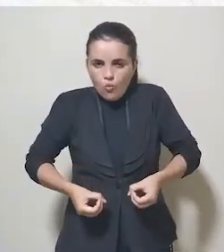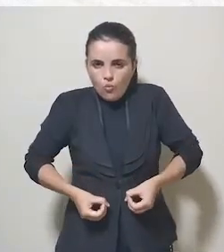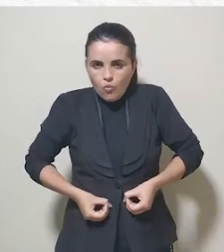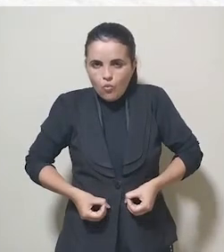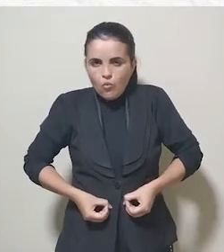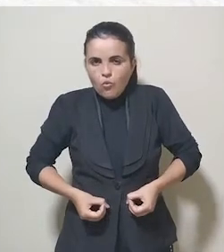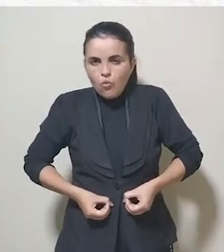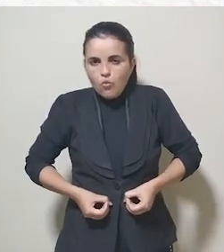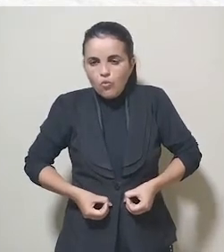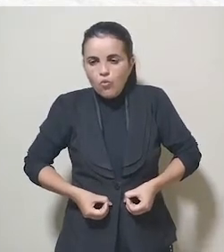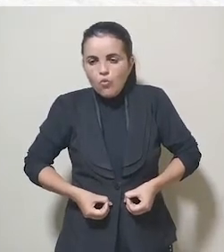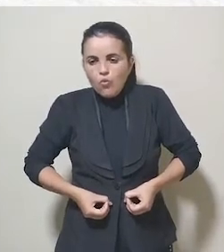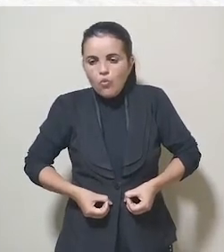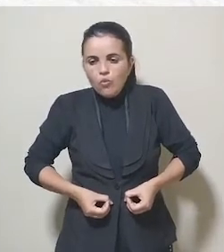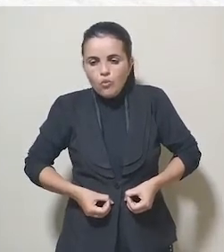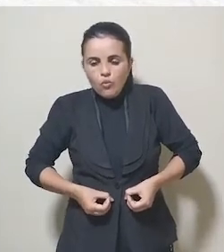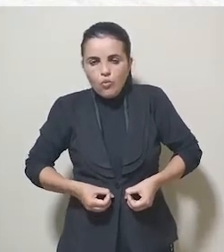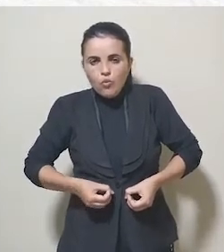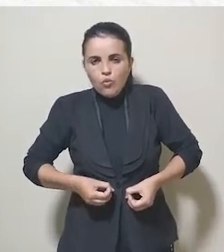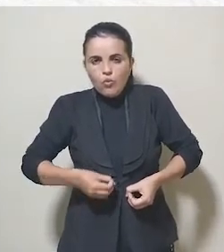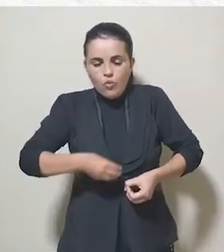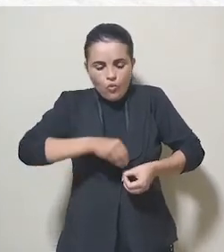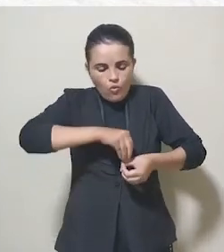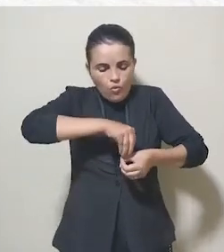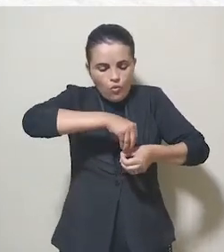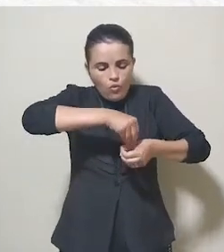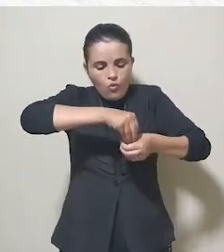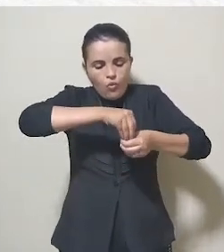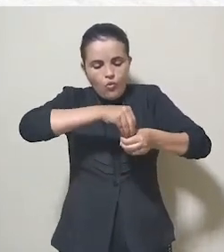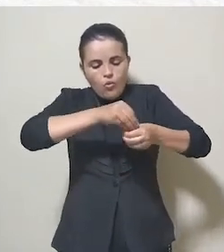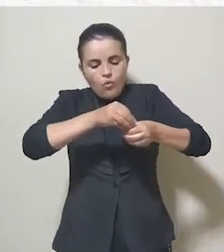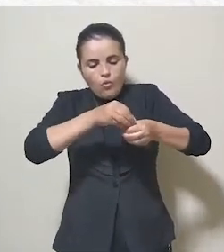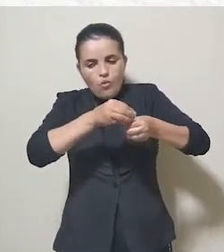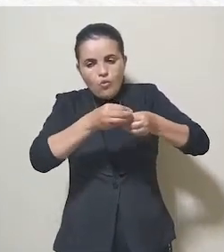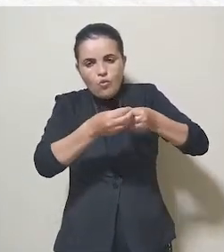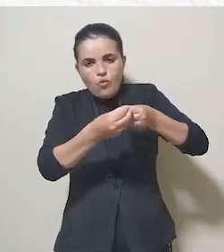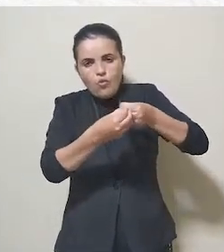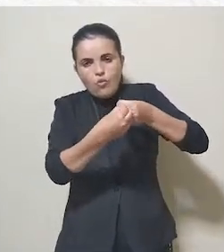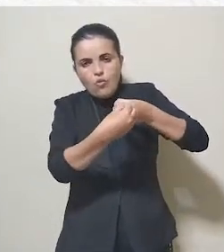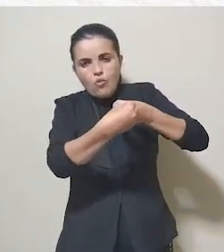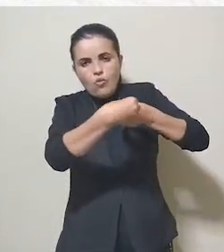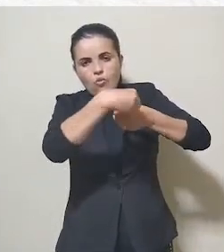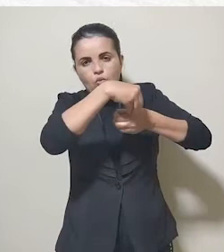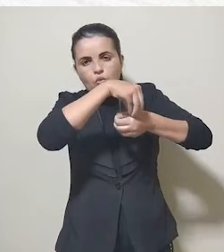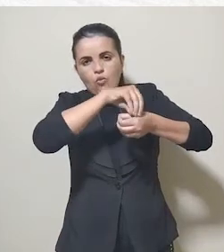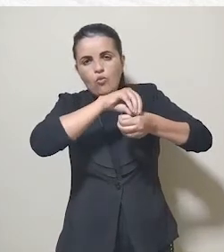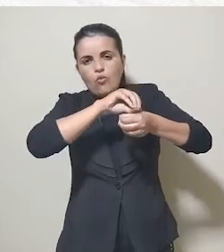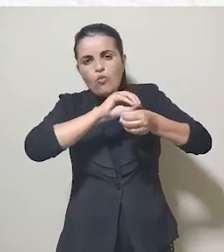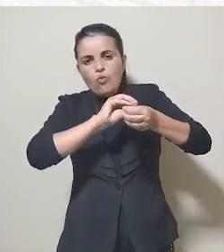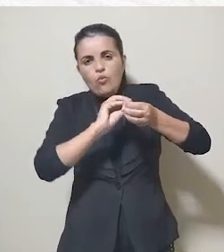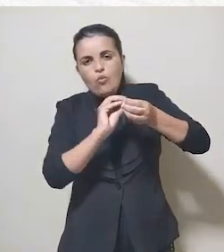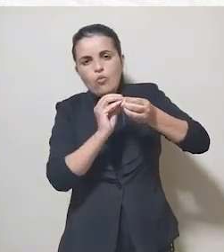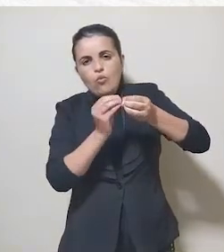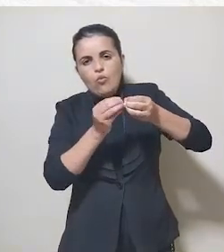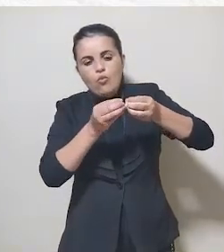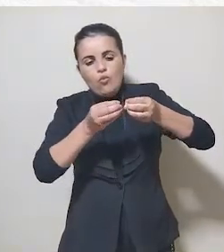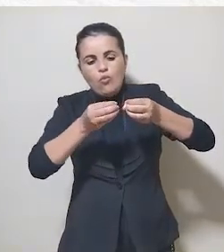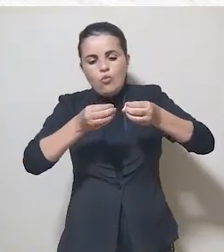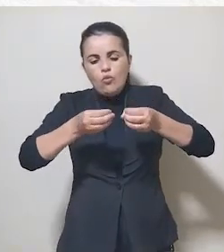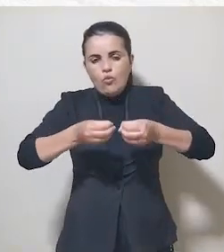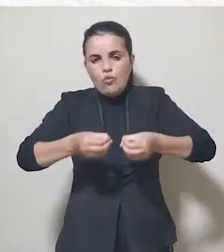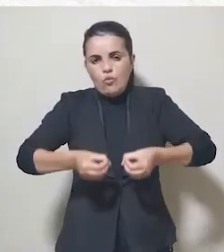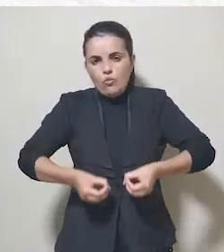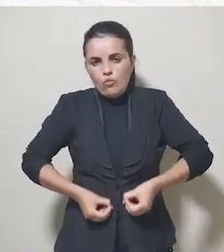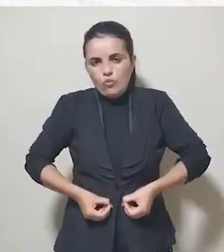alongados que se enrolam e recobrem posteriormente a superfície de cada testículo, corresponde ao local